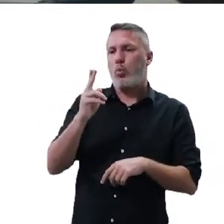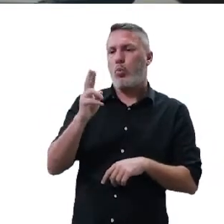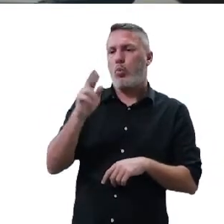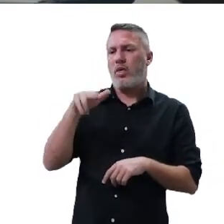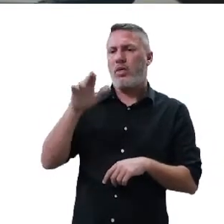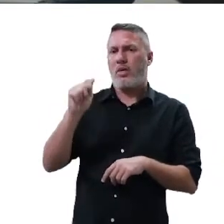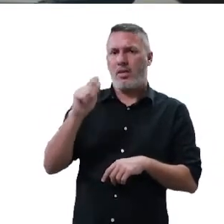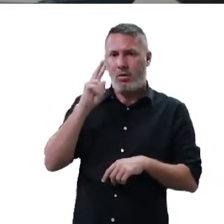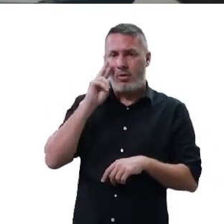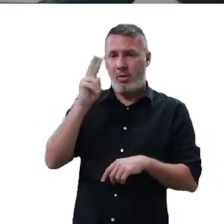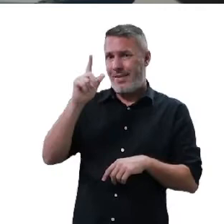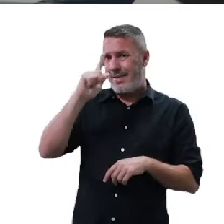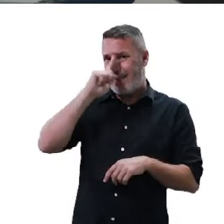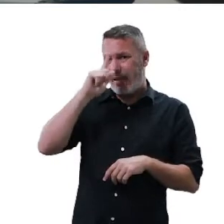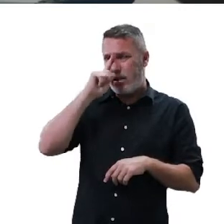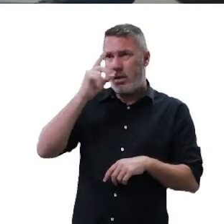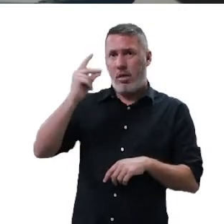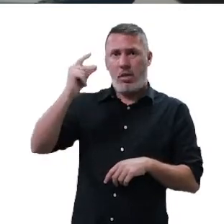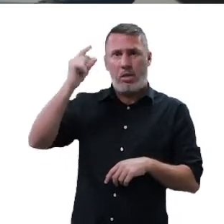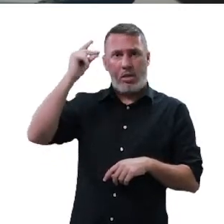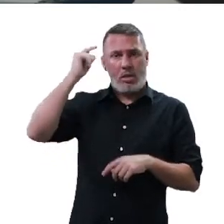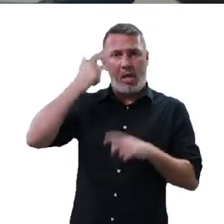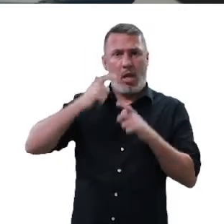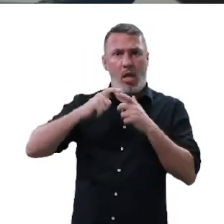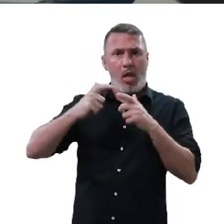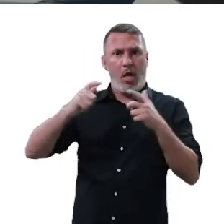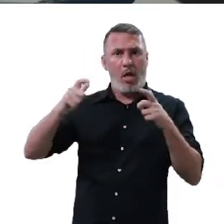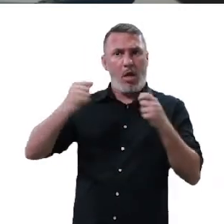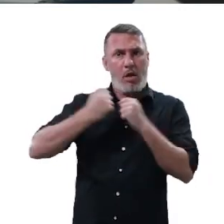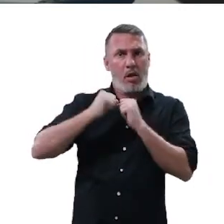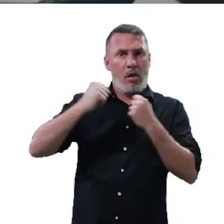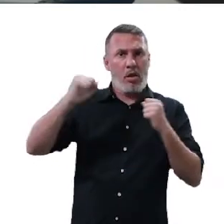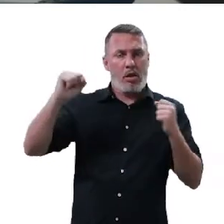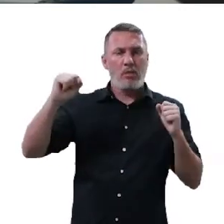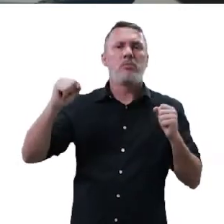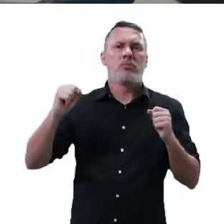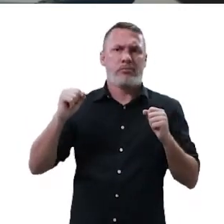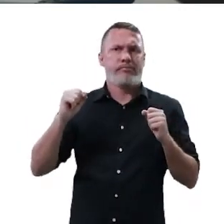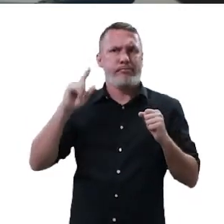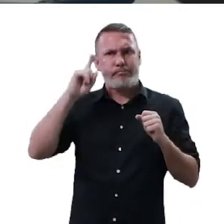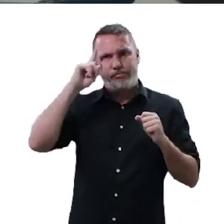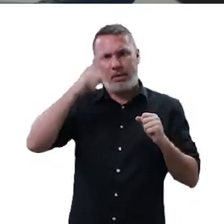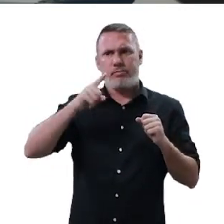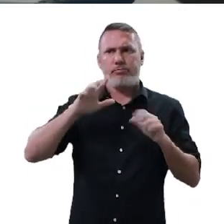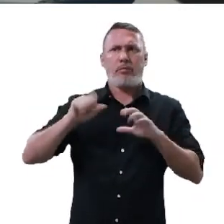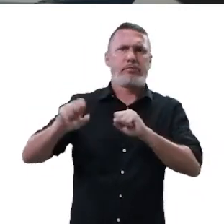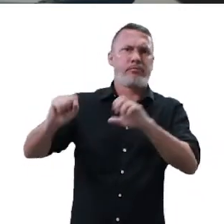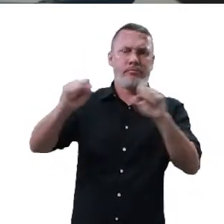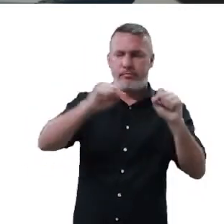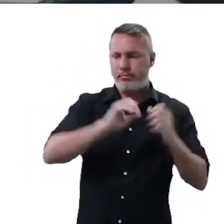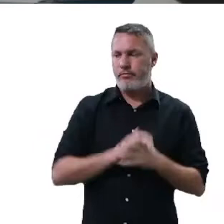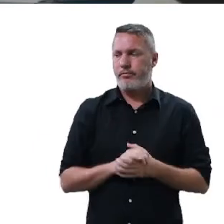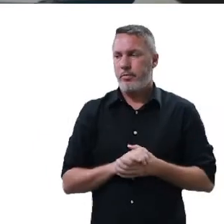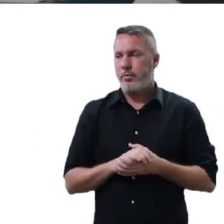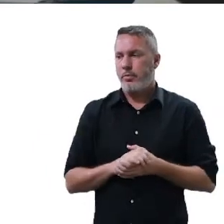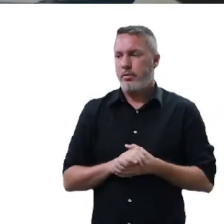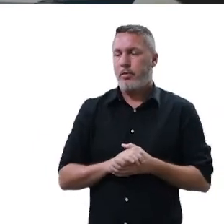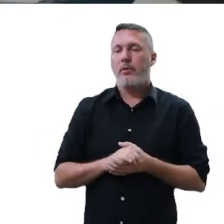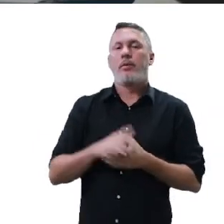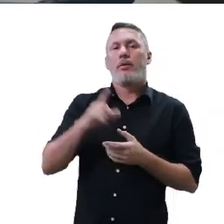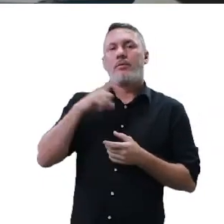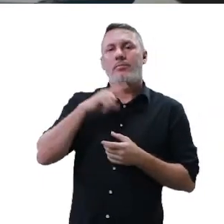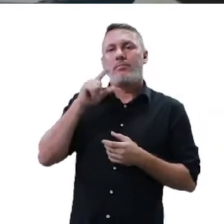aqui é território grego, né? Os gregos, de certa forma, dominaram esse contexto aqui, ok? Então aqui nós